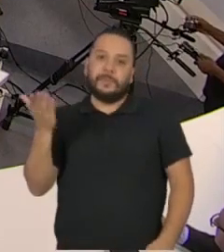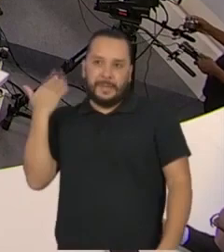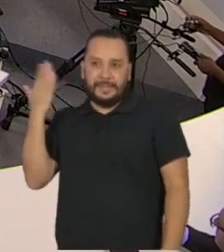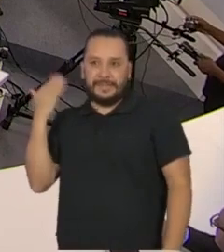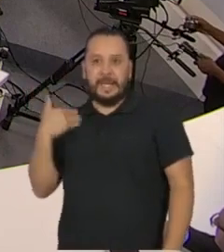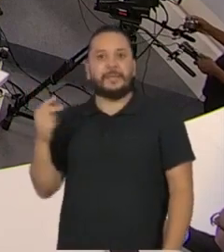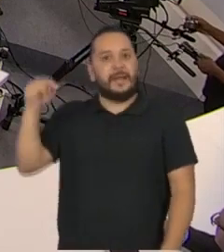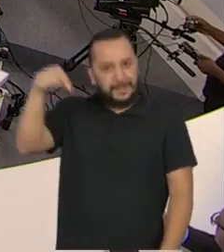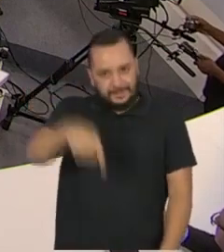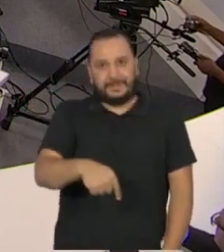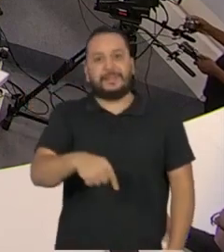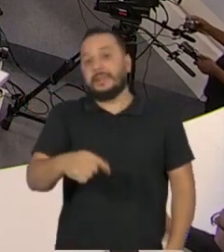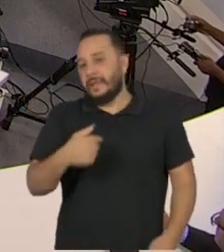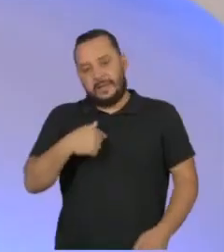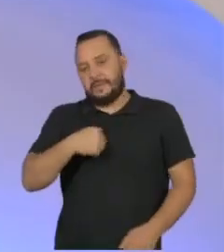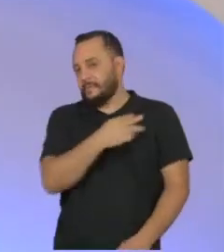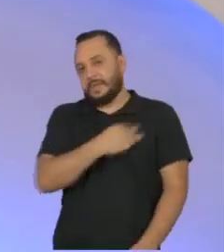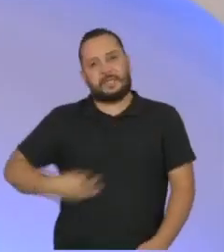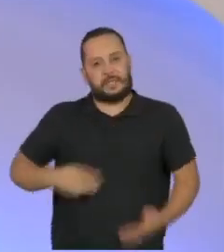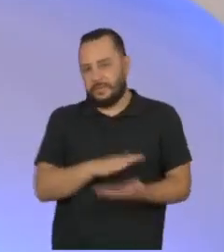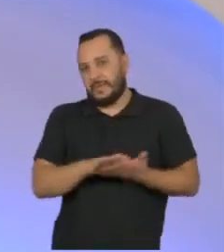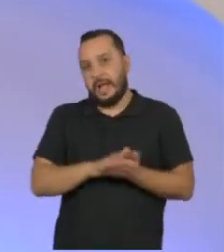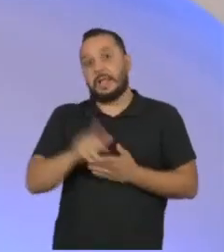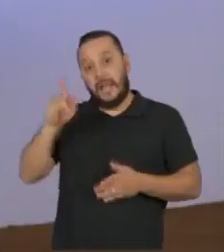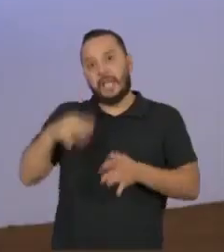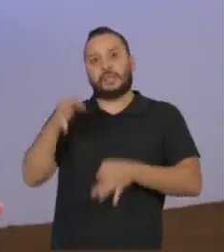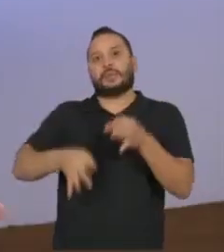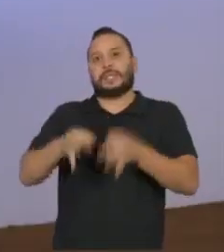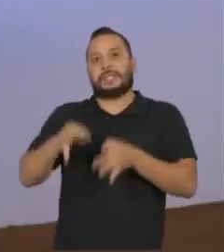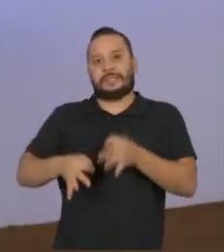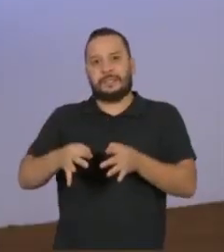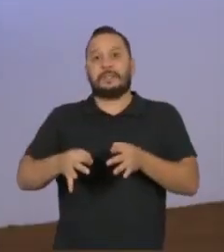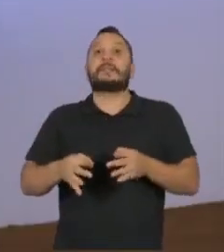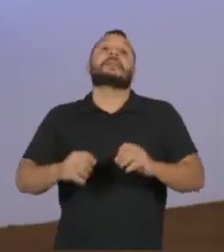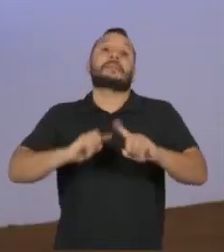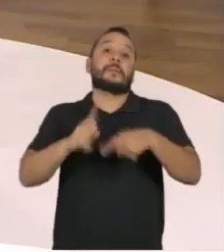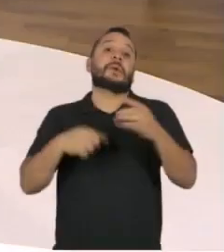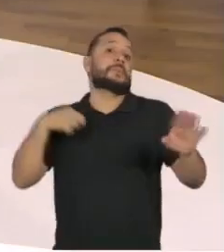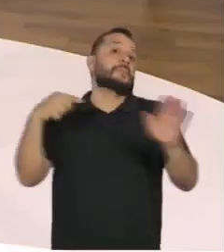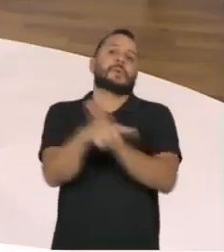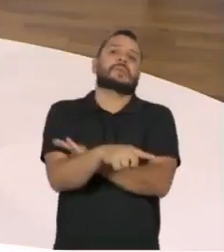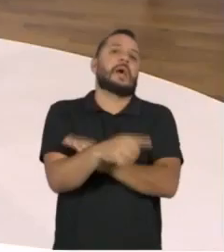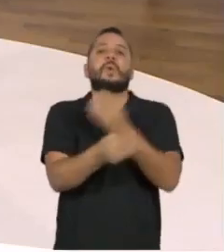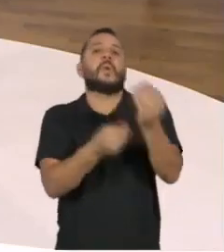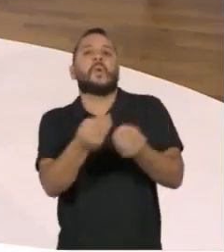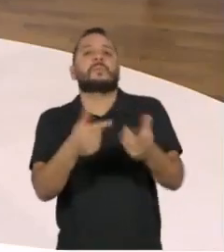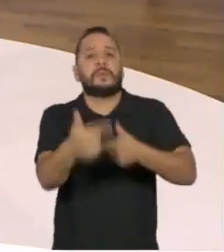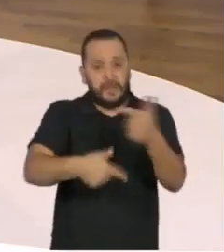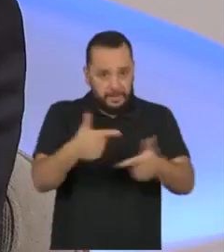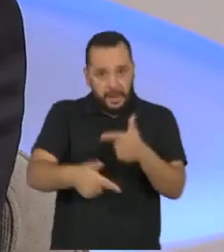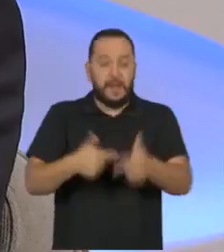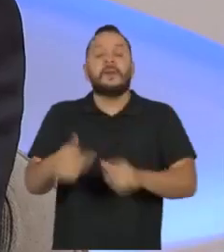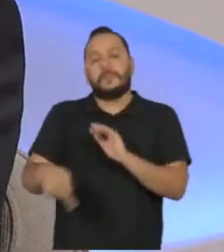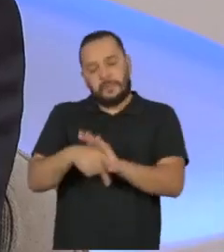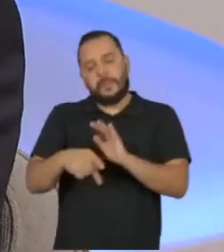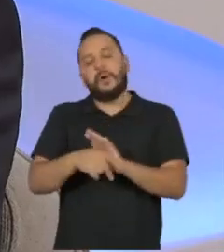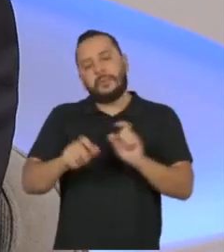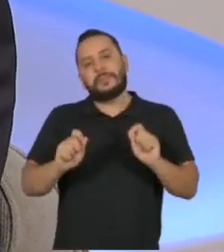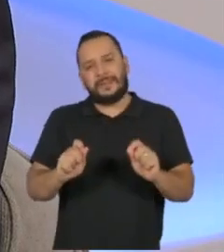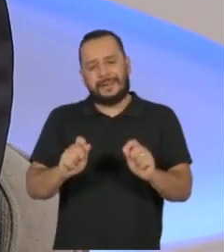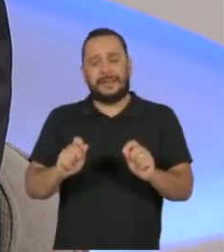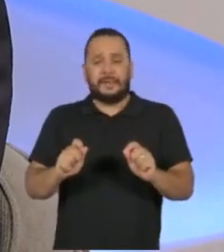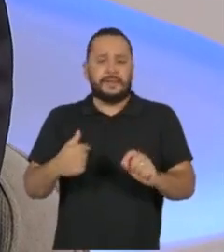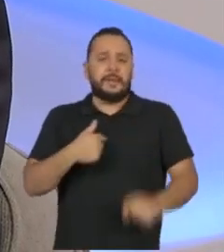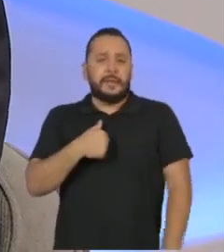do Roda, ele ainda não era ministro do governo Bolsonaro. E ao ser perguntado sobre sua atuação no ministério, Moro disse